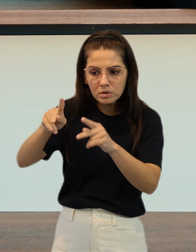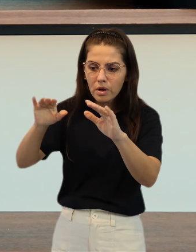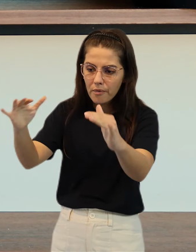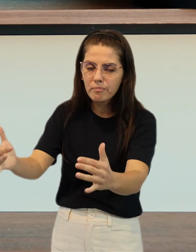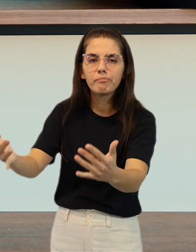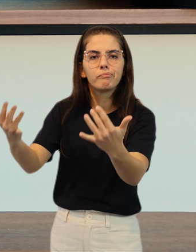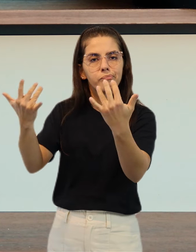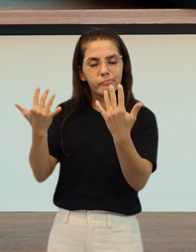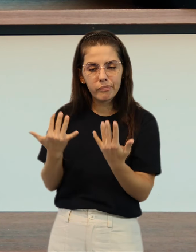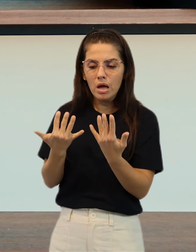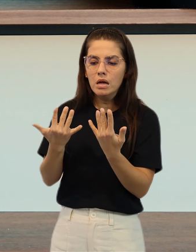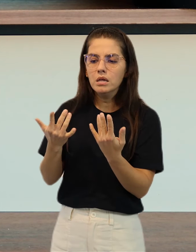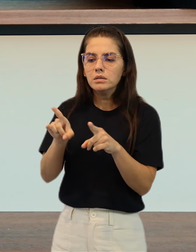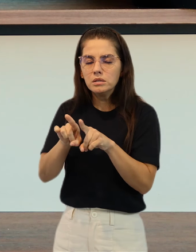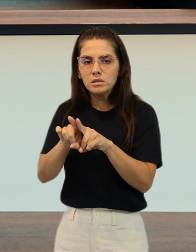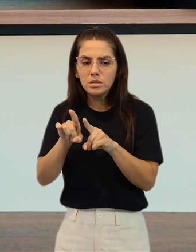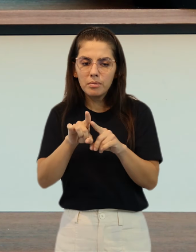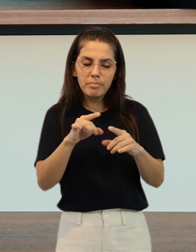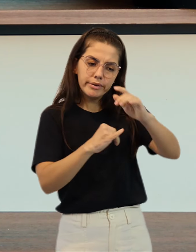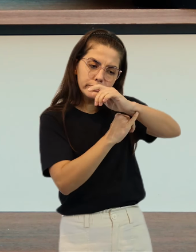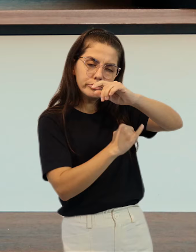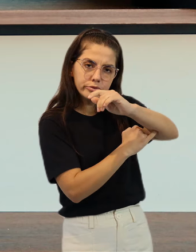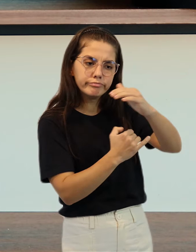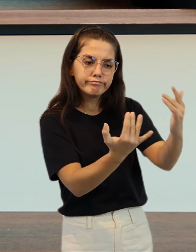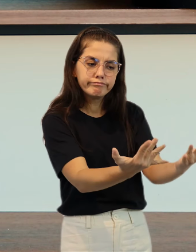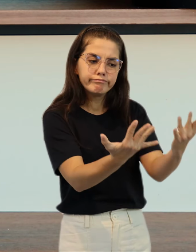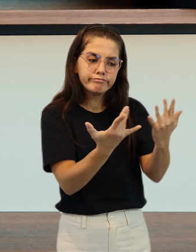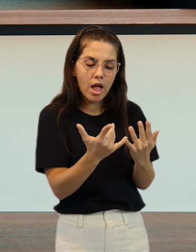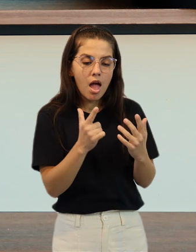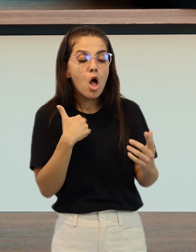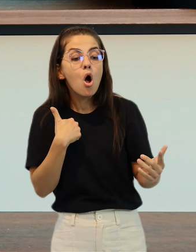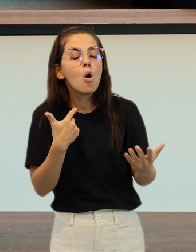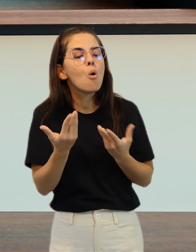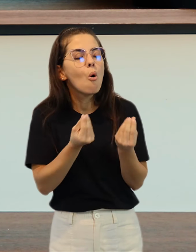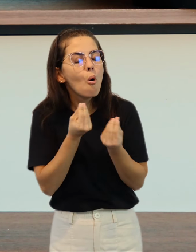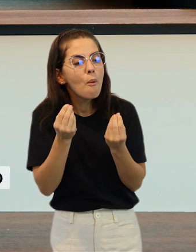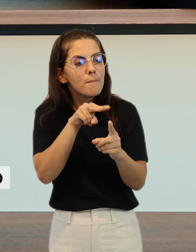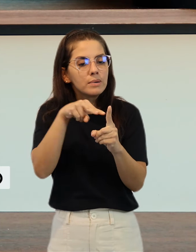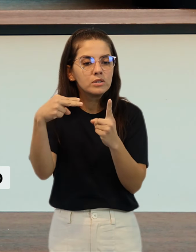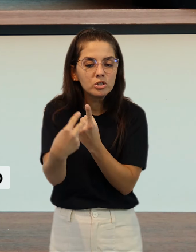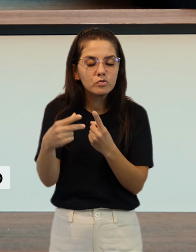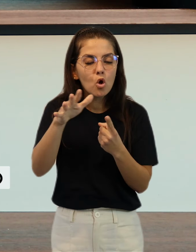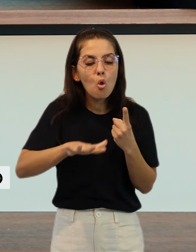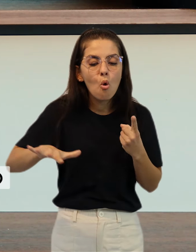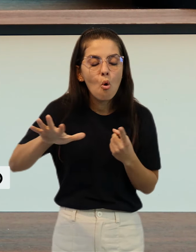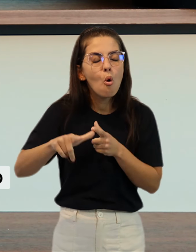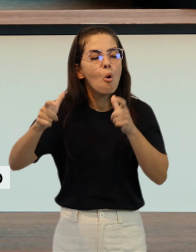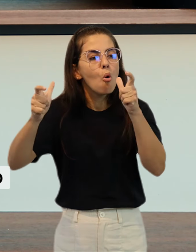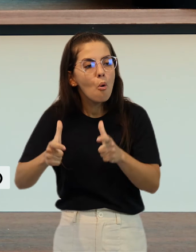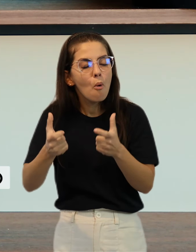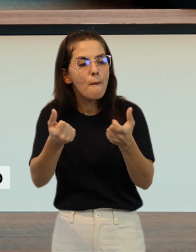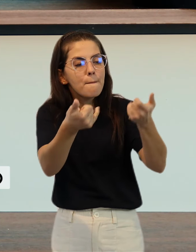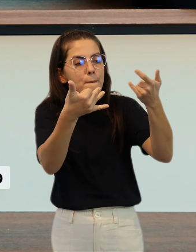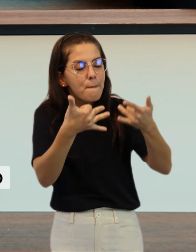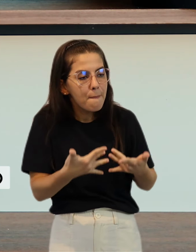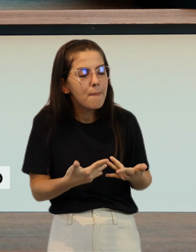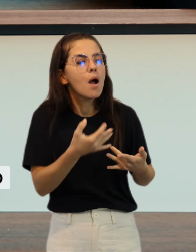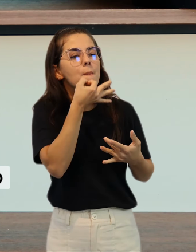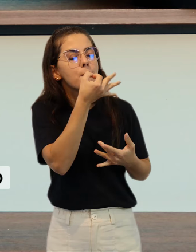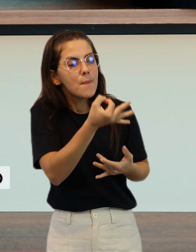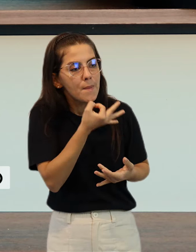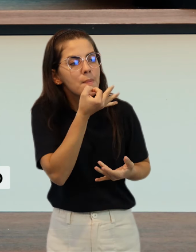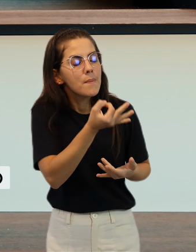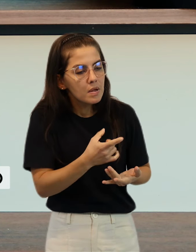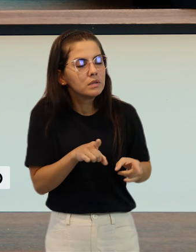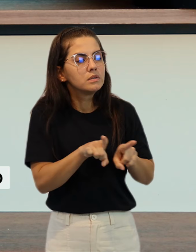as instituições são chamadas para darem as suas percepções a respeito da realidade local. Nossos processos são baseados em processos da